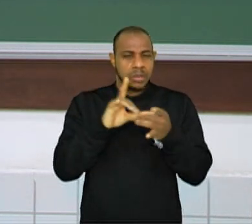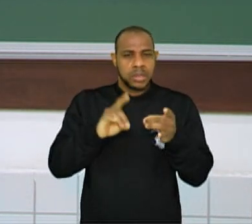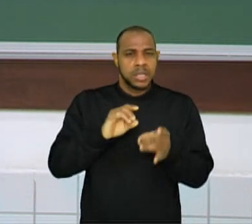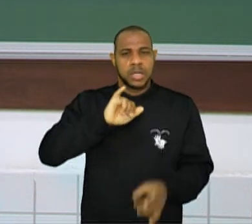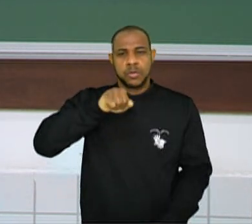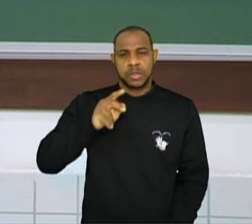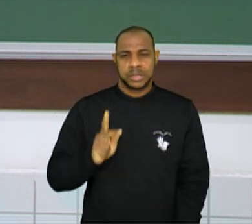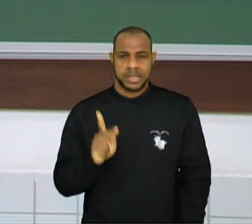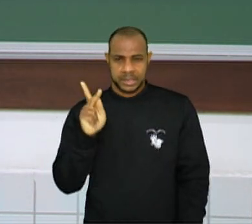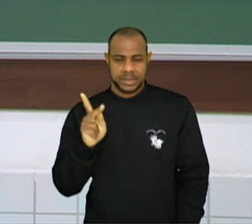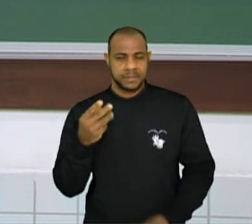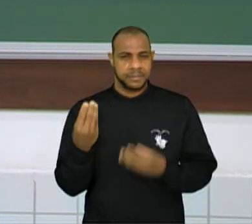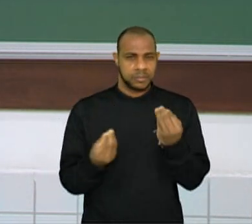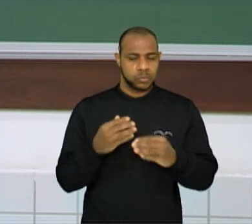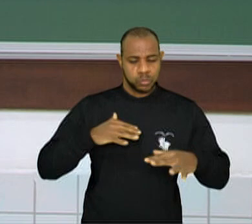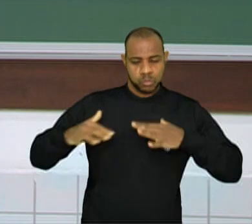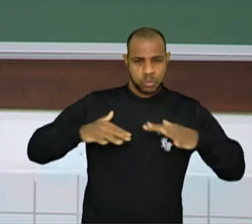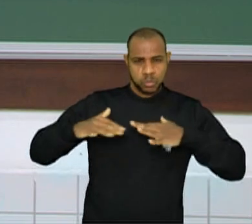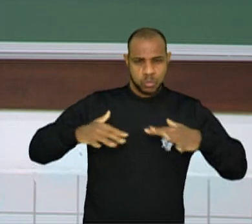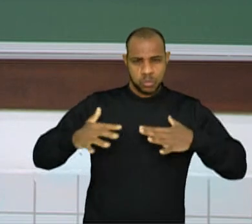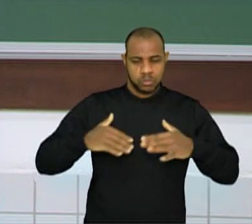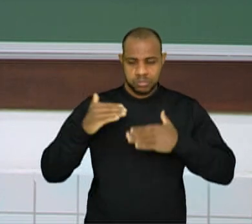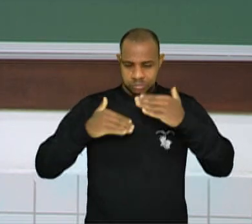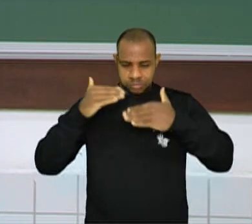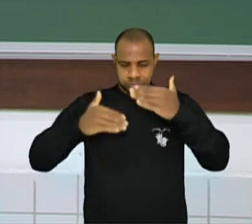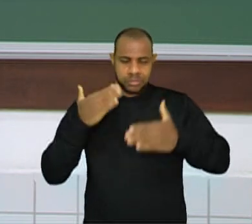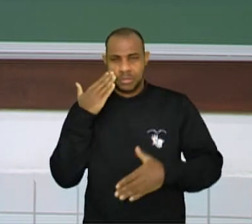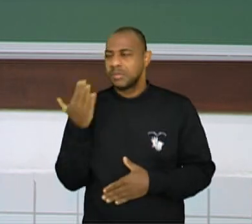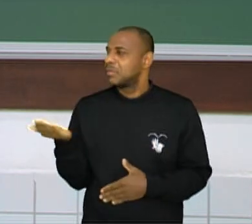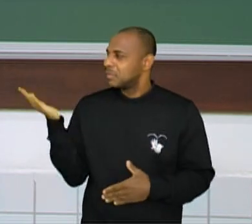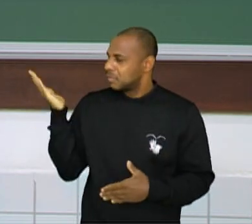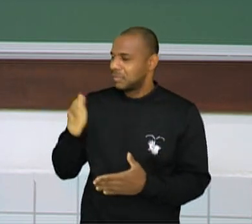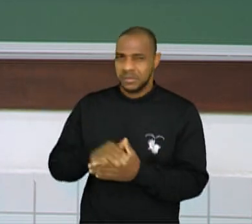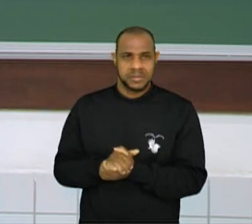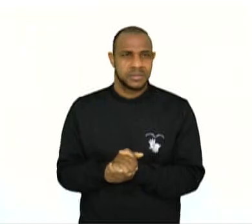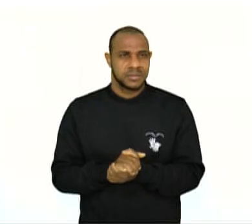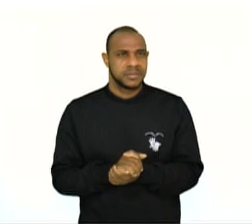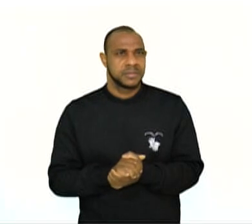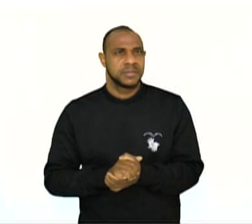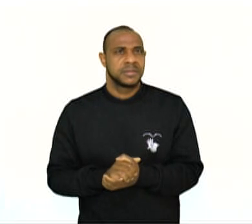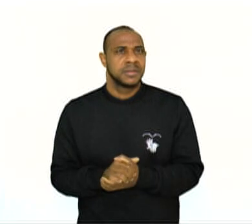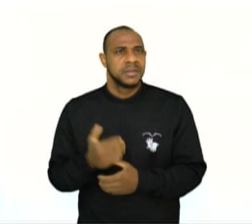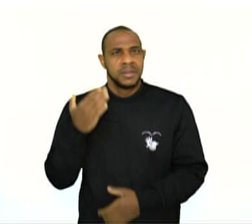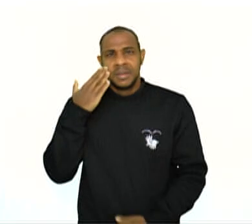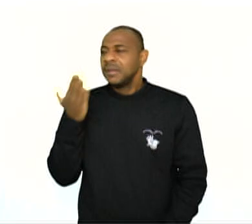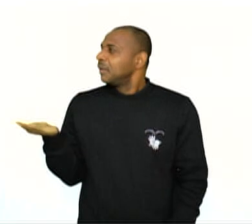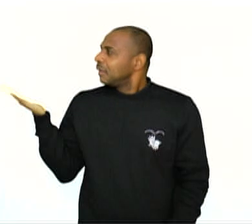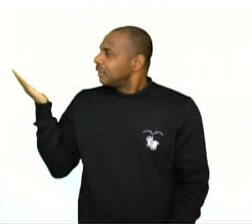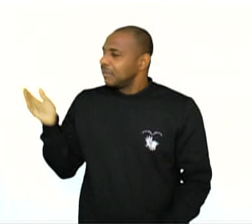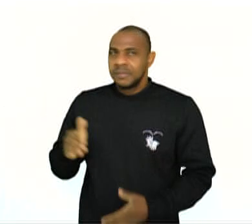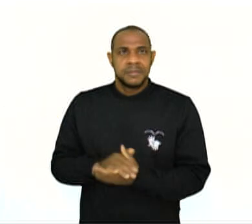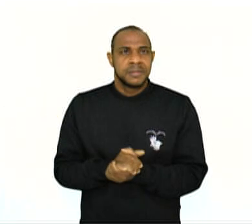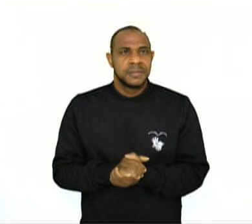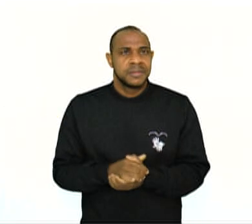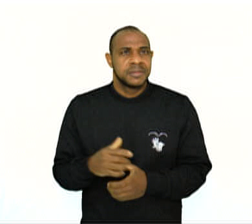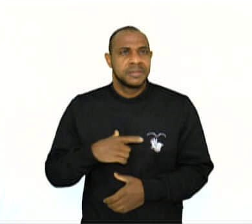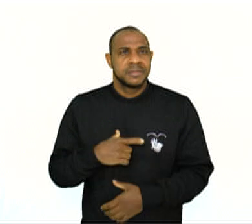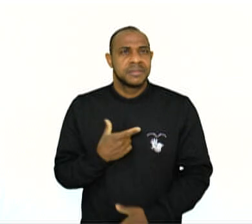primeira coisa que você pensa, desenvolvimentismo, você vai pensar no JK, beleza? Depois você analisa o resto. E aqui no slide, você tem